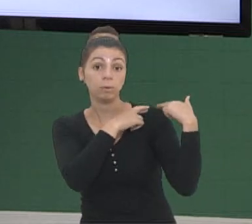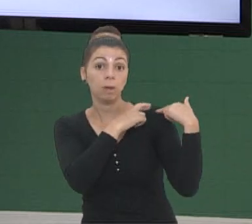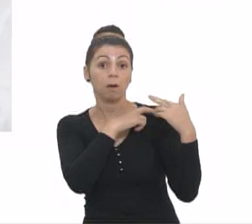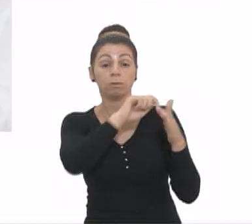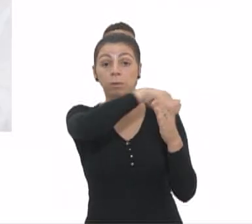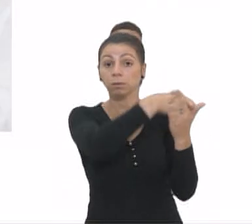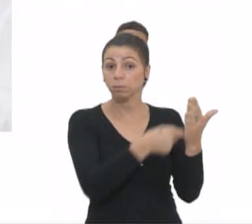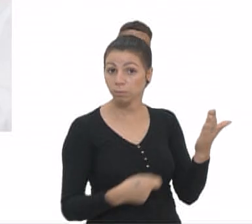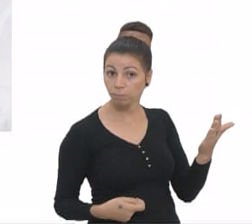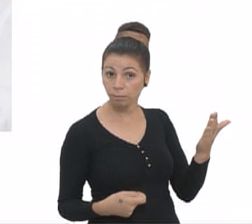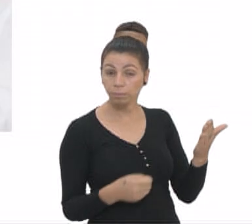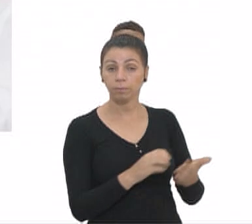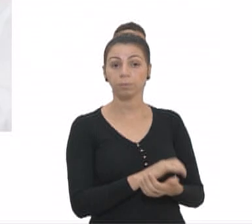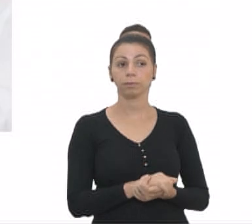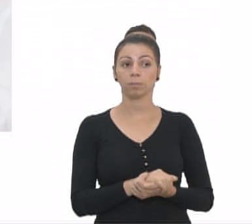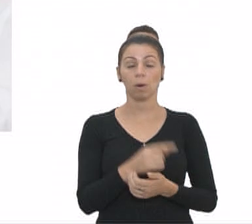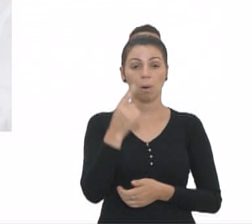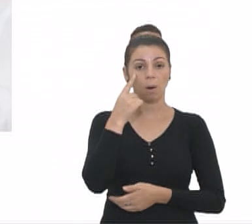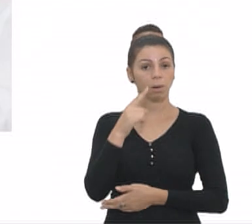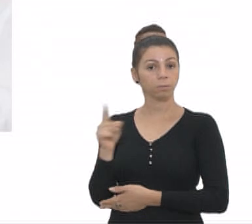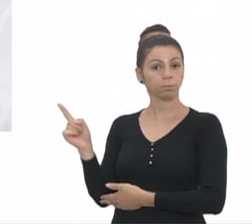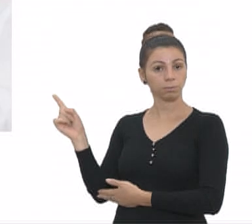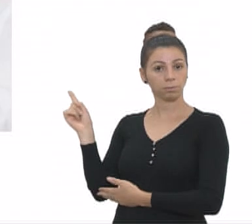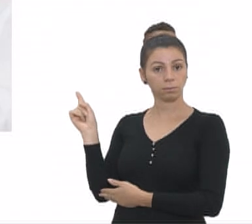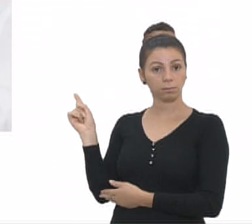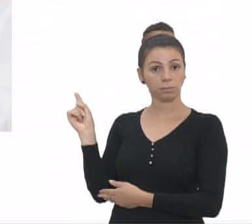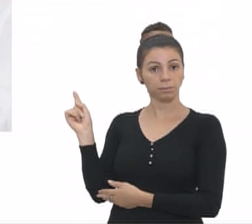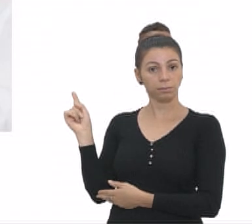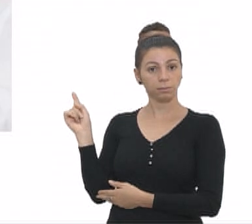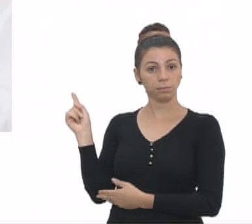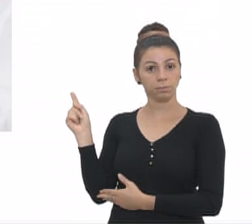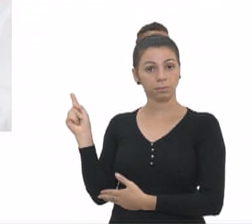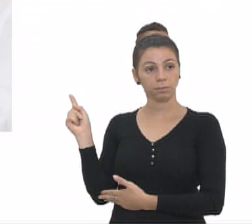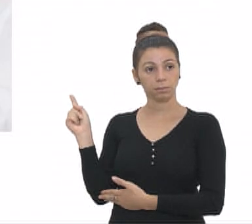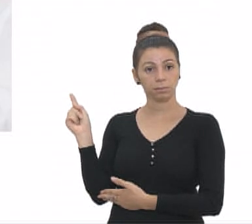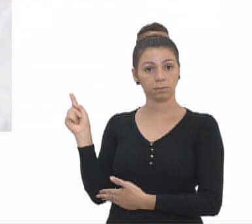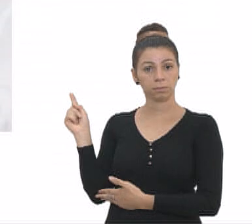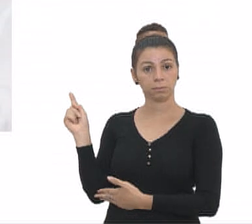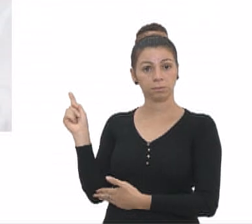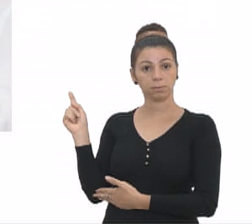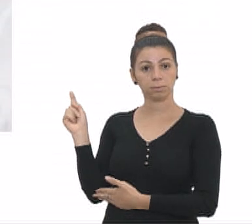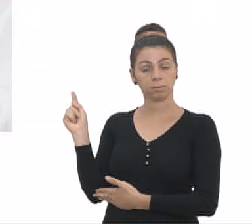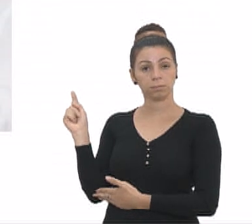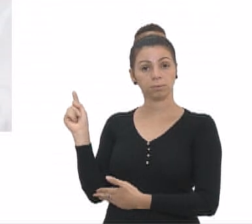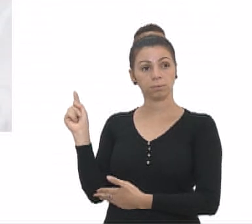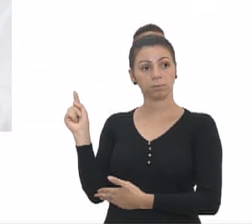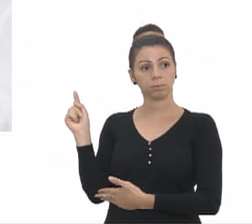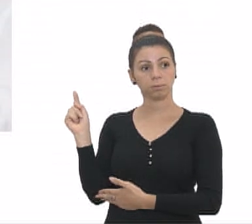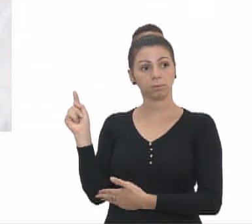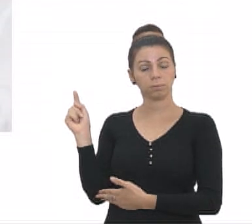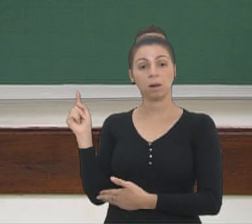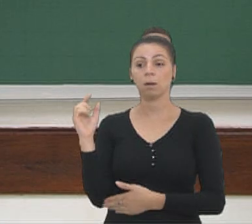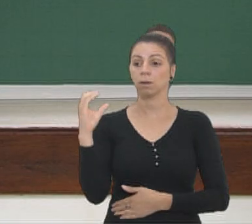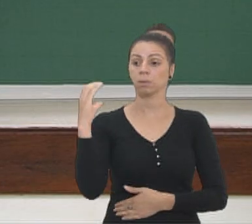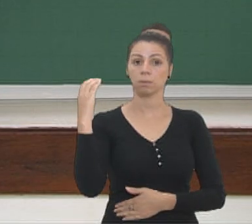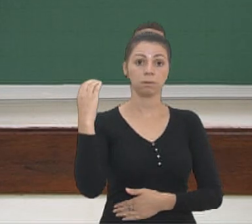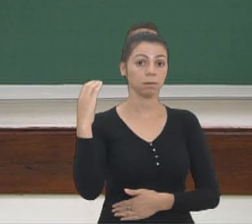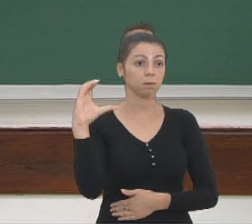ver? Eu coloquei aqui e você confere aí para ver se você conseguiu acertar. Cientistas,